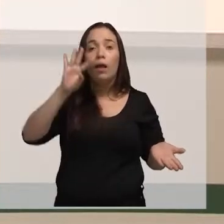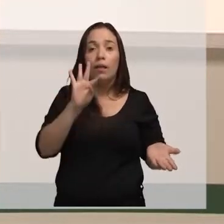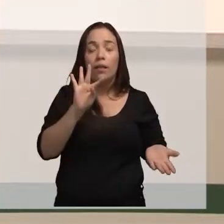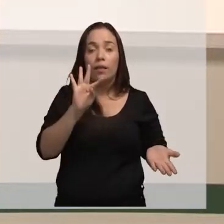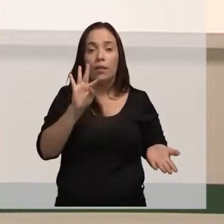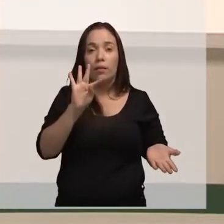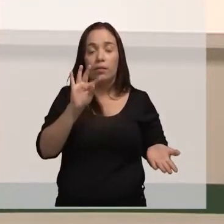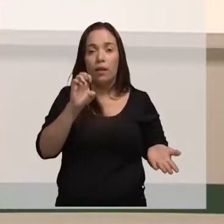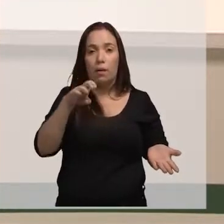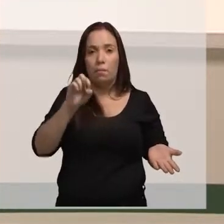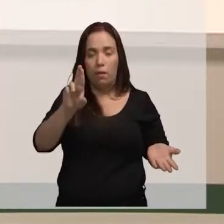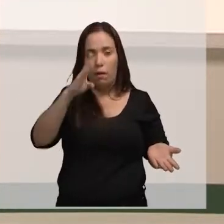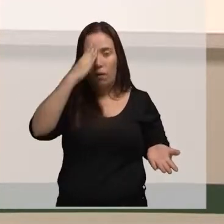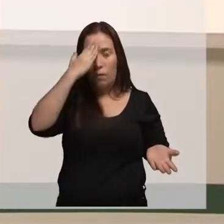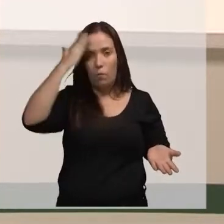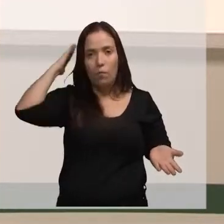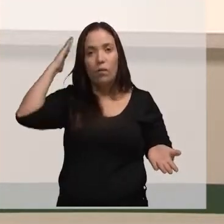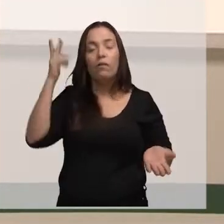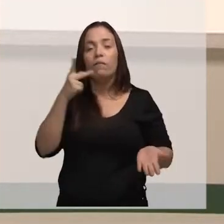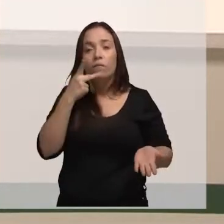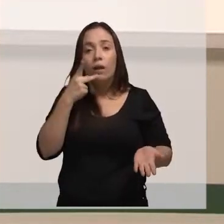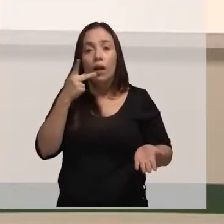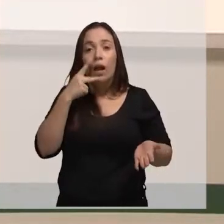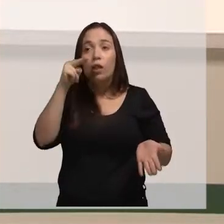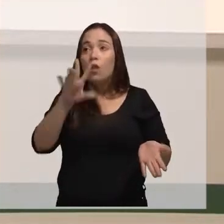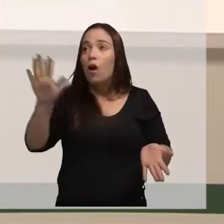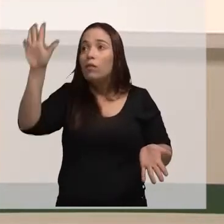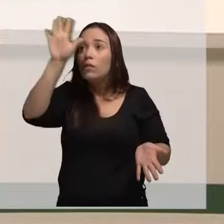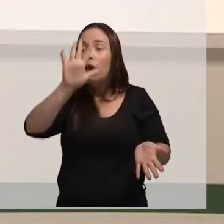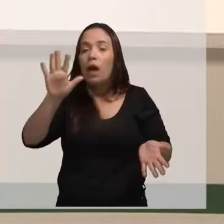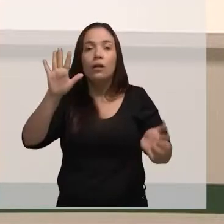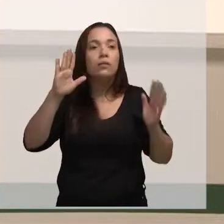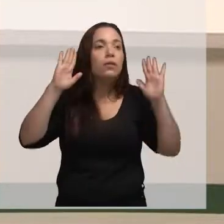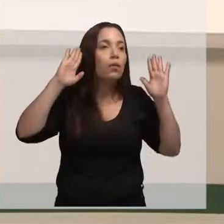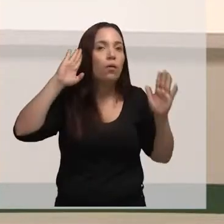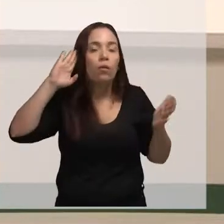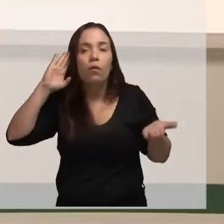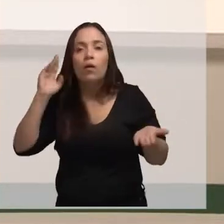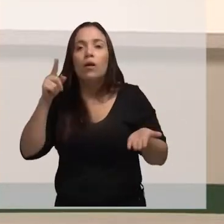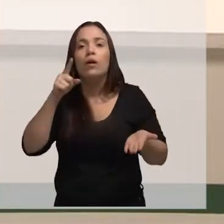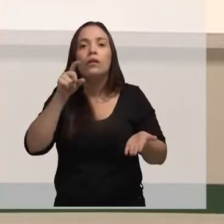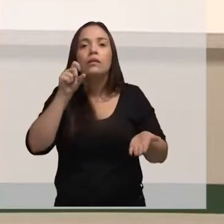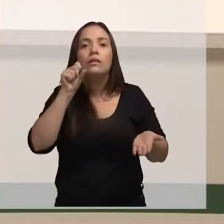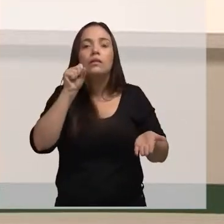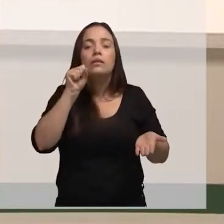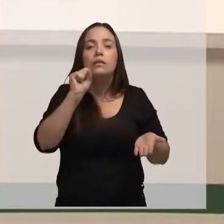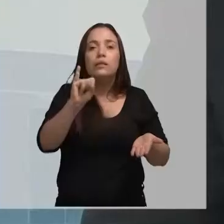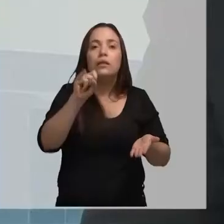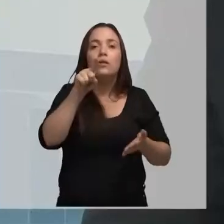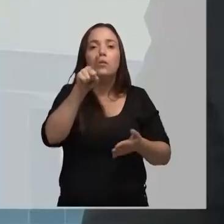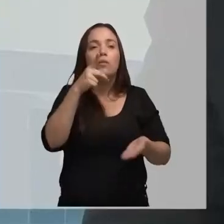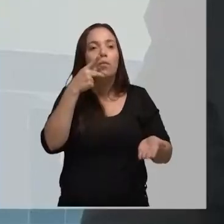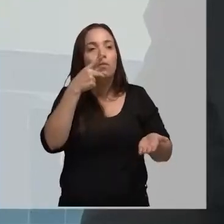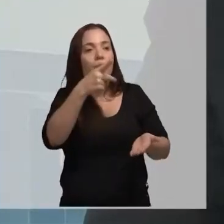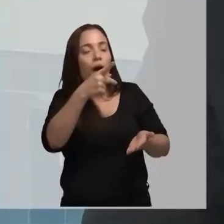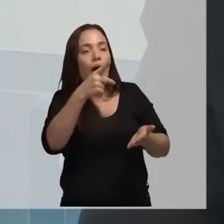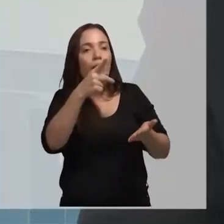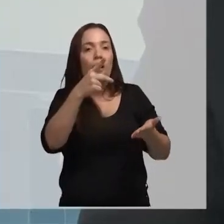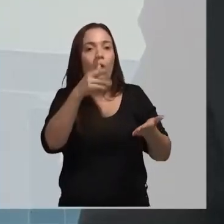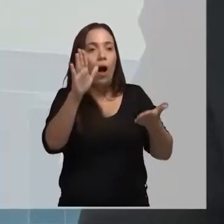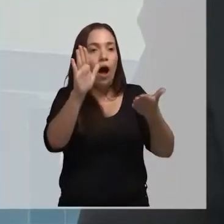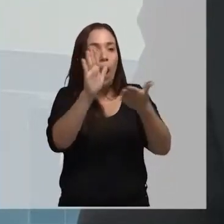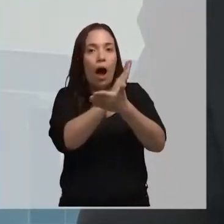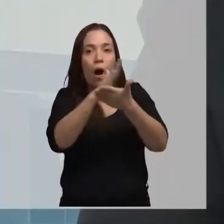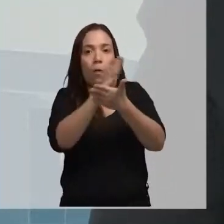Ninguém quer nem ouvir falar? Está pagando caro. Olha, aqui no Nordeste todo, se você falar em um deputado por uns dias ele apoiou o Michel Temer, ele está